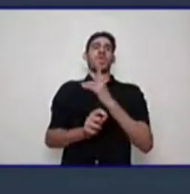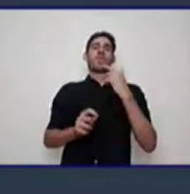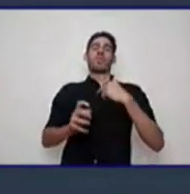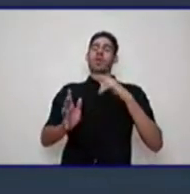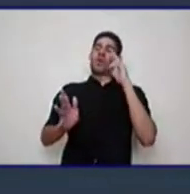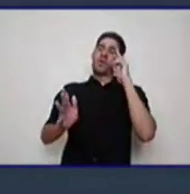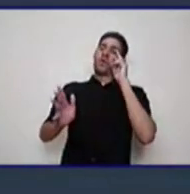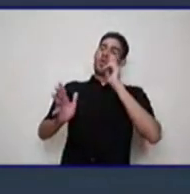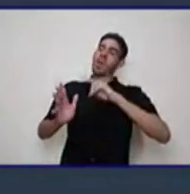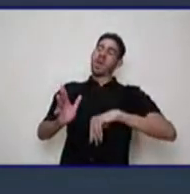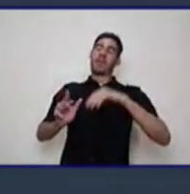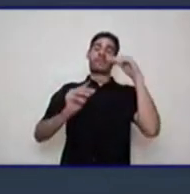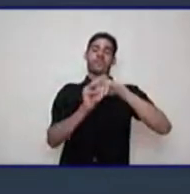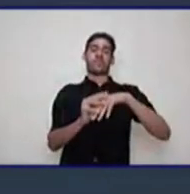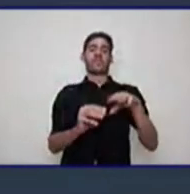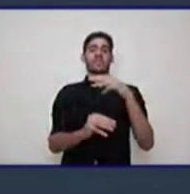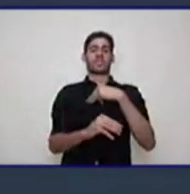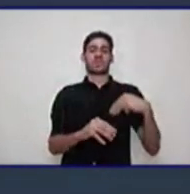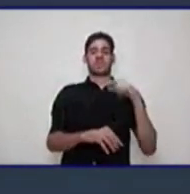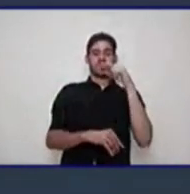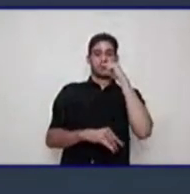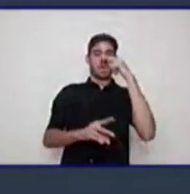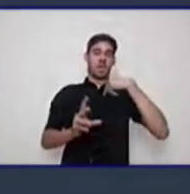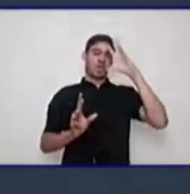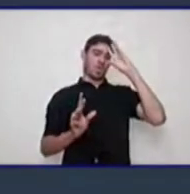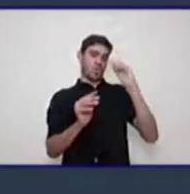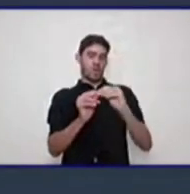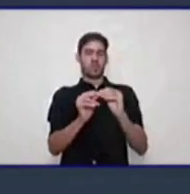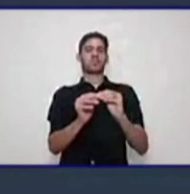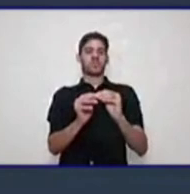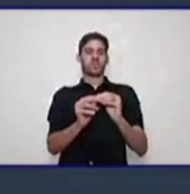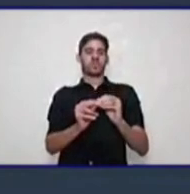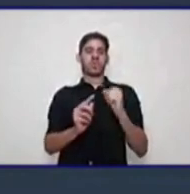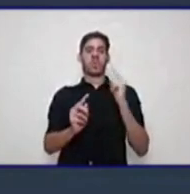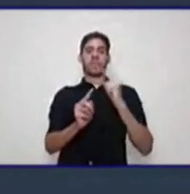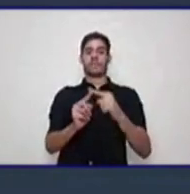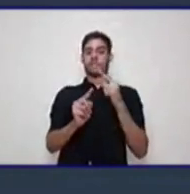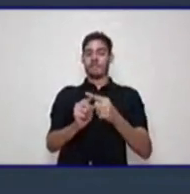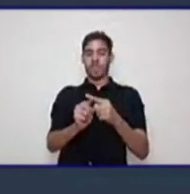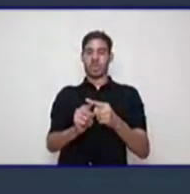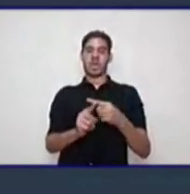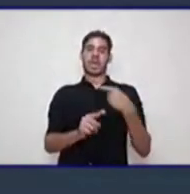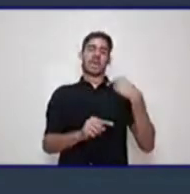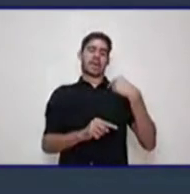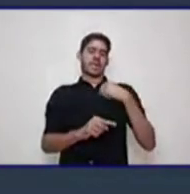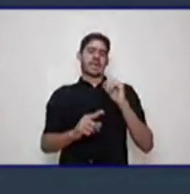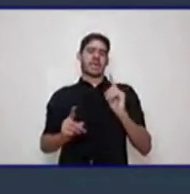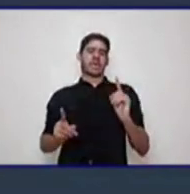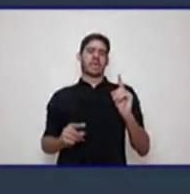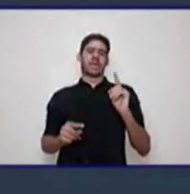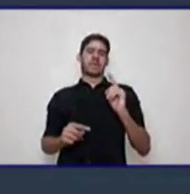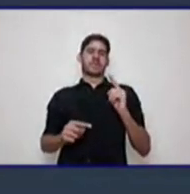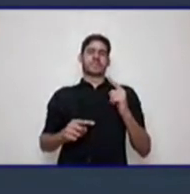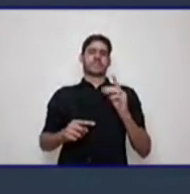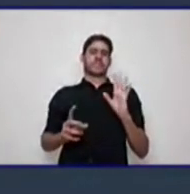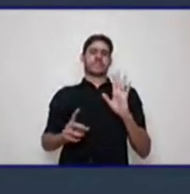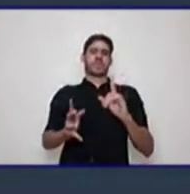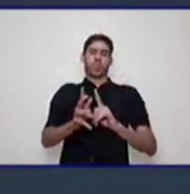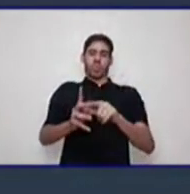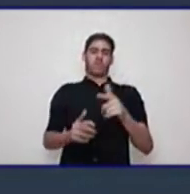Fachin. Então eu vou resumir o meu voto para que eu não me anteponha como um